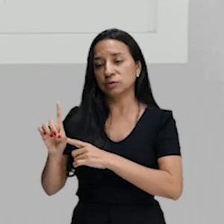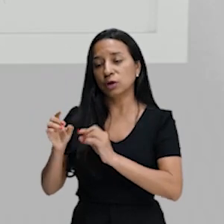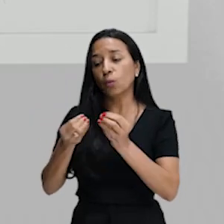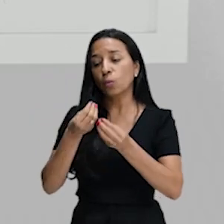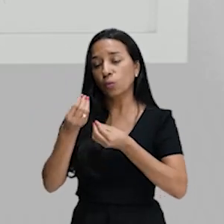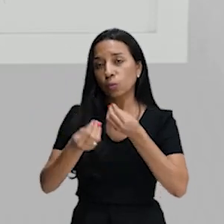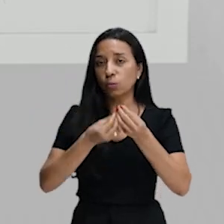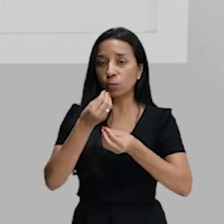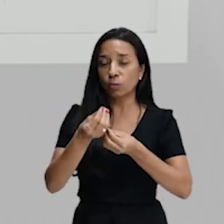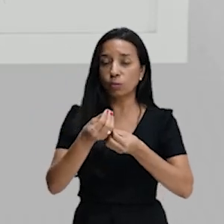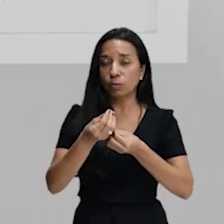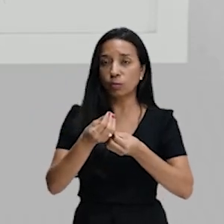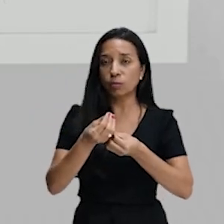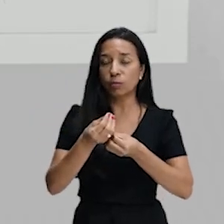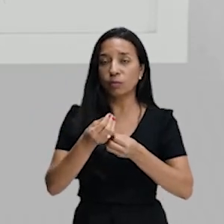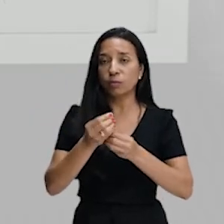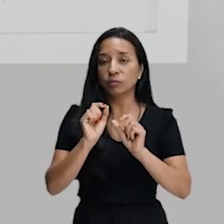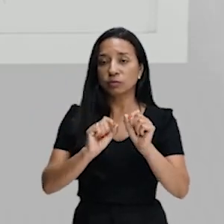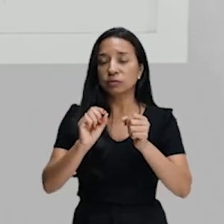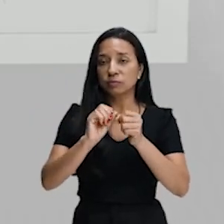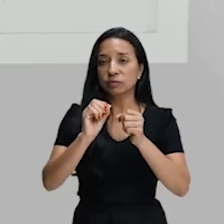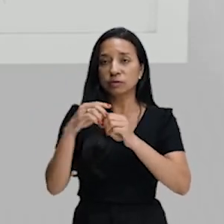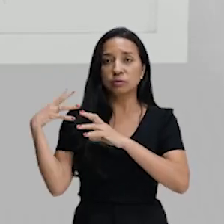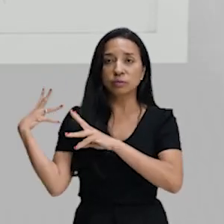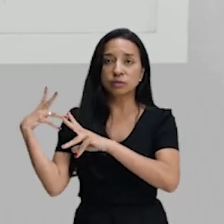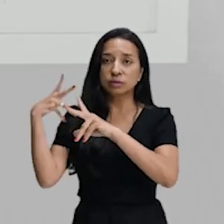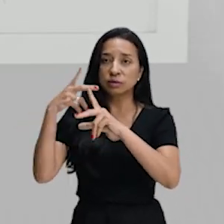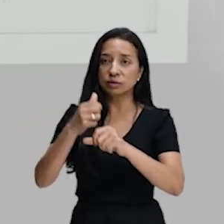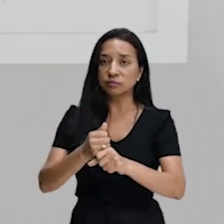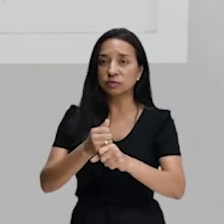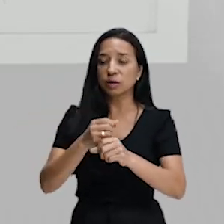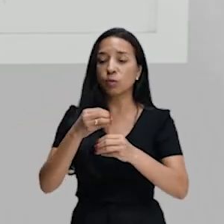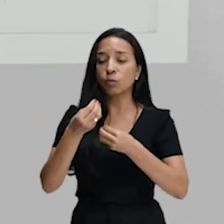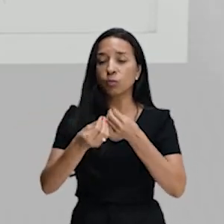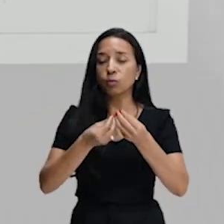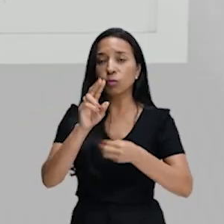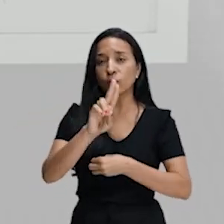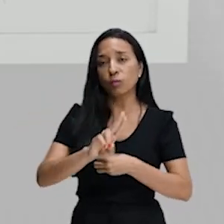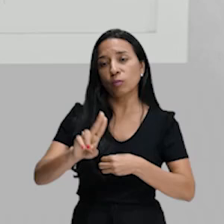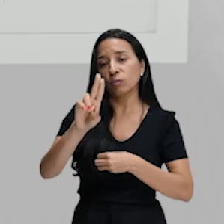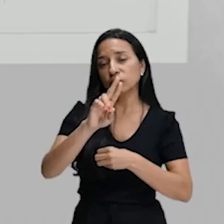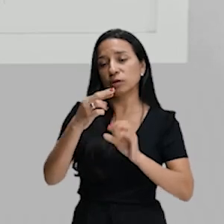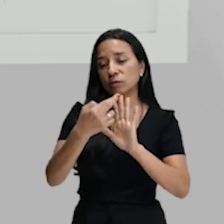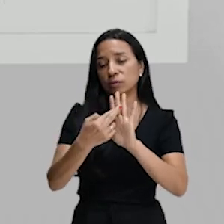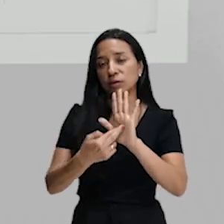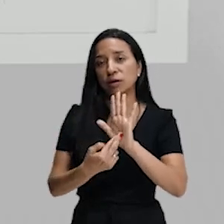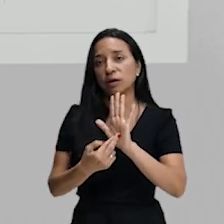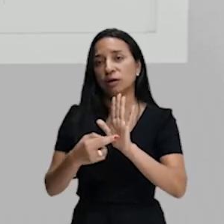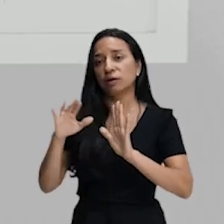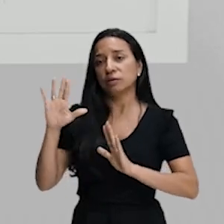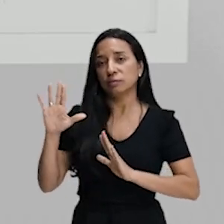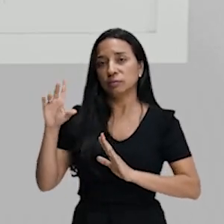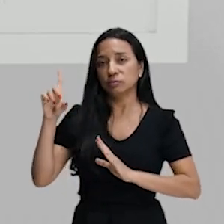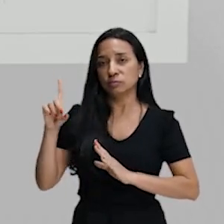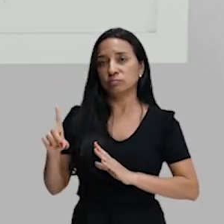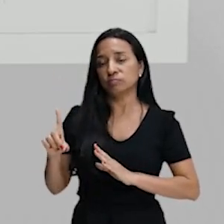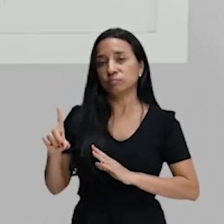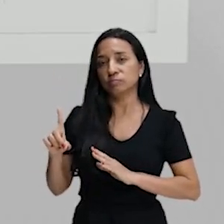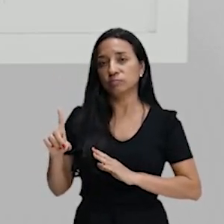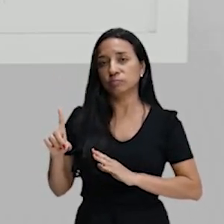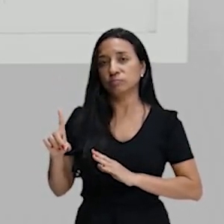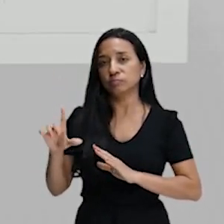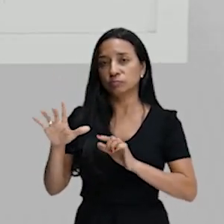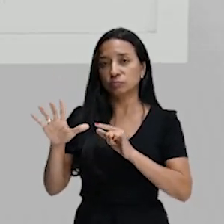forma de fazer uma revisão sobre como utilizar a regra da mão direita, né? Polegar acompanha a